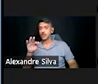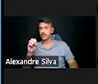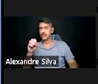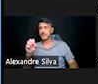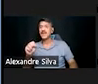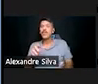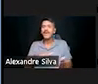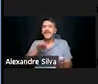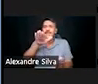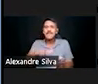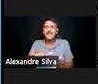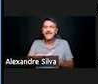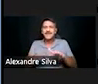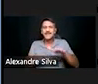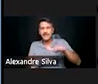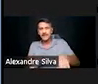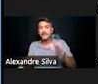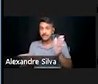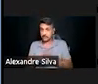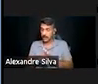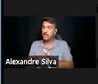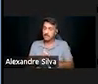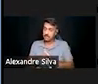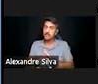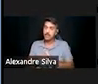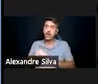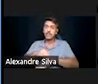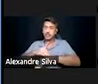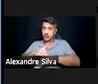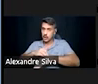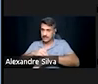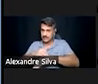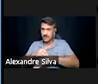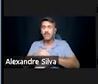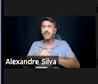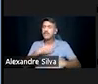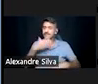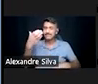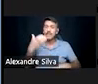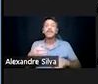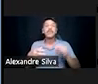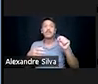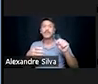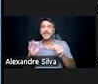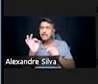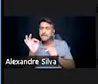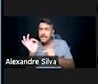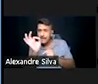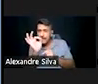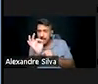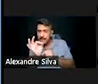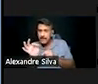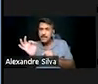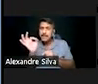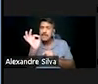fossilizada, é uma pegada de um dinossauro, e essas várias bolinhas que estão aqui ao redor, elas